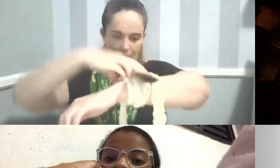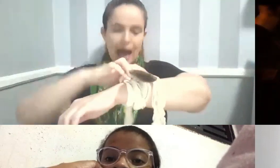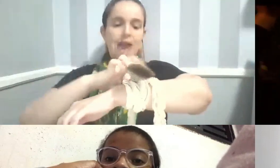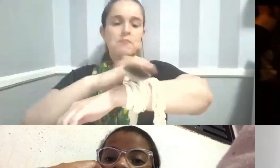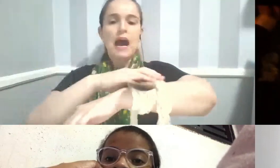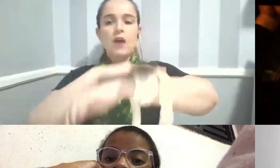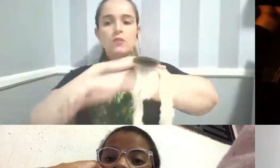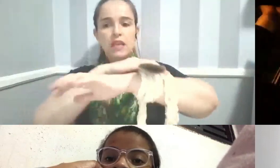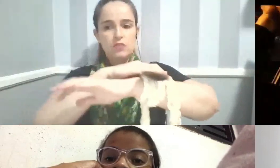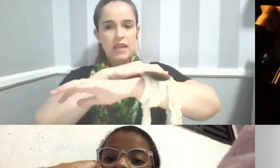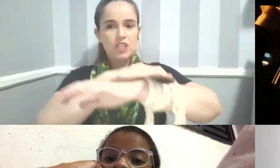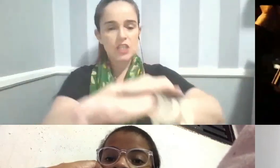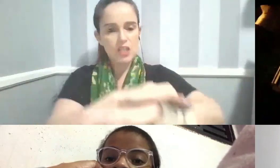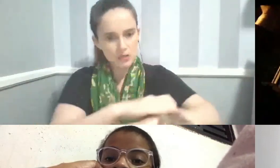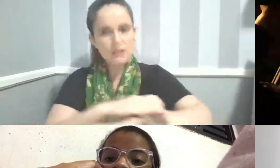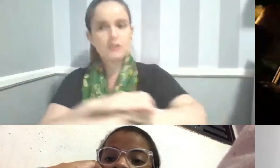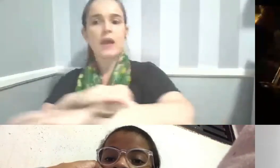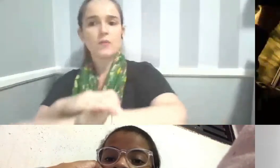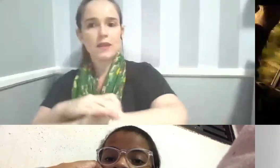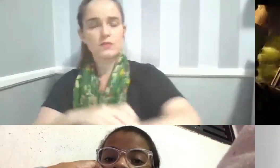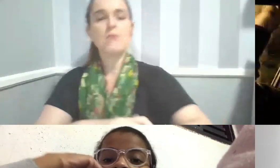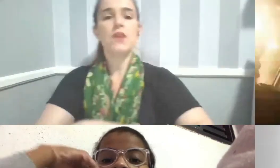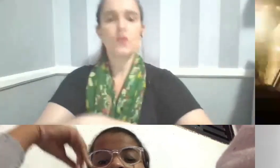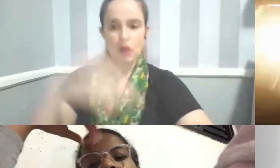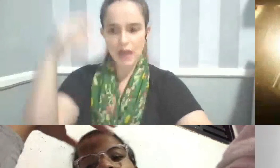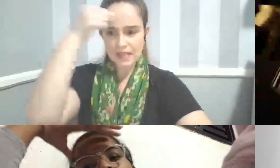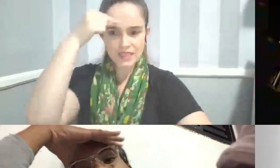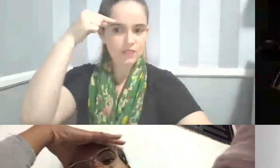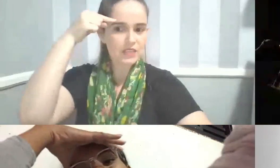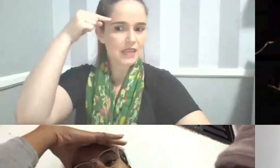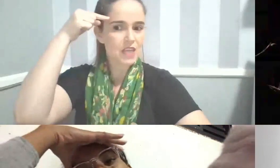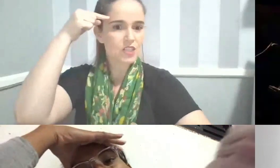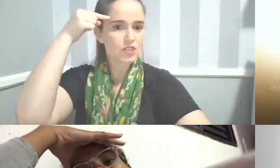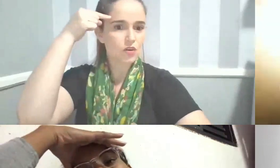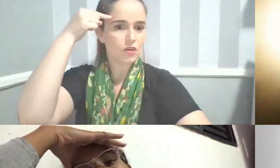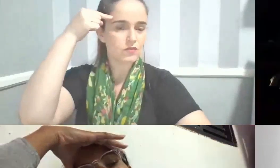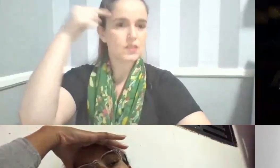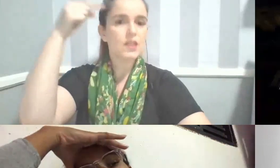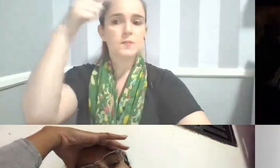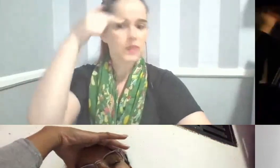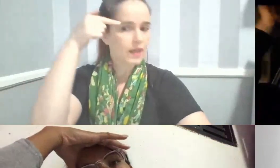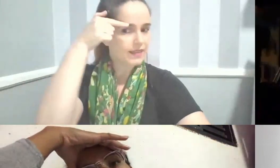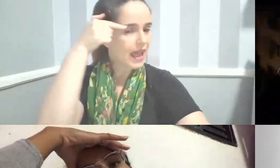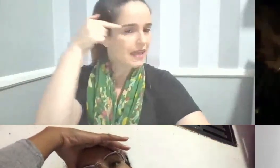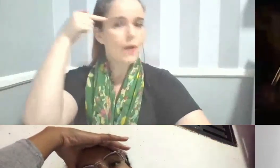sangrou? Amarro, deixo quietinho, espero mais um tempinho. Vou lá e escrevo na testa de novo.